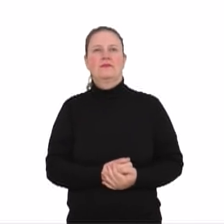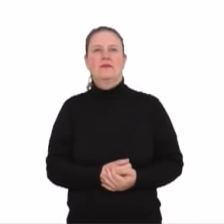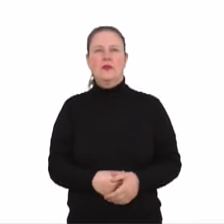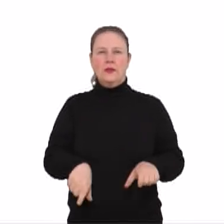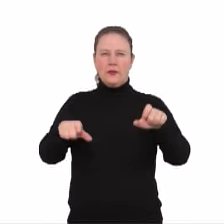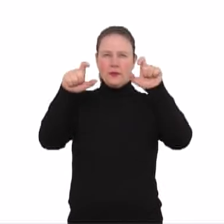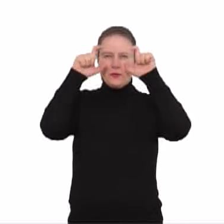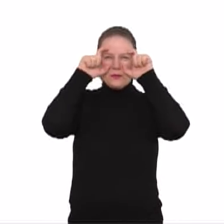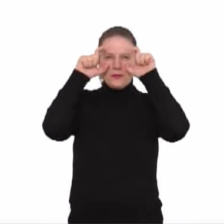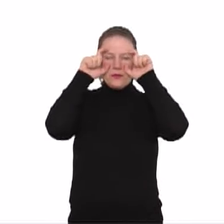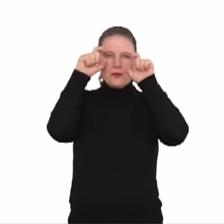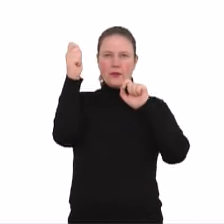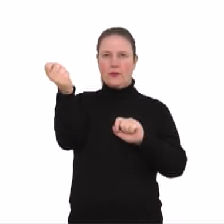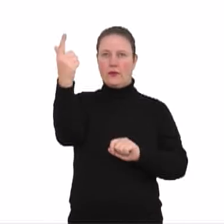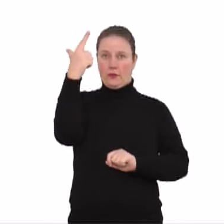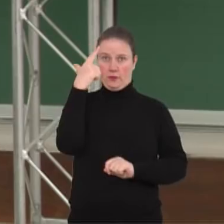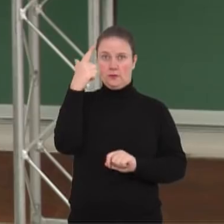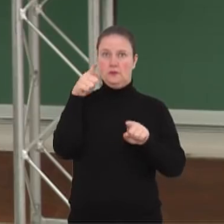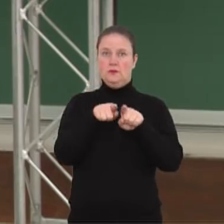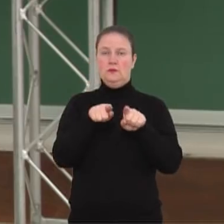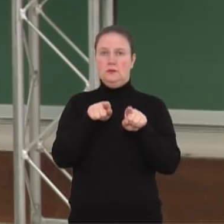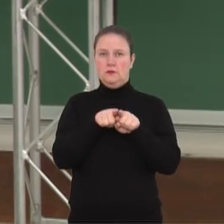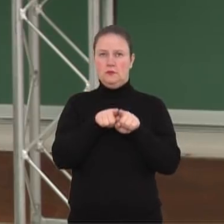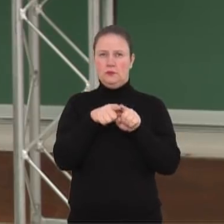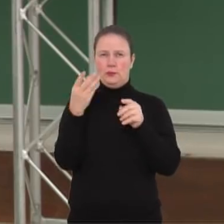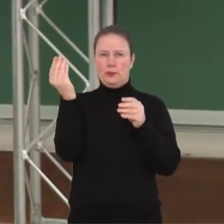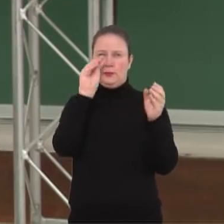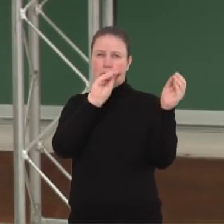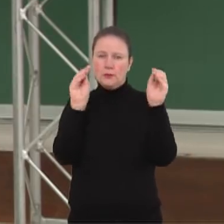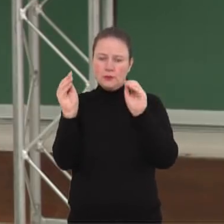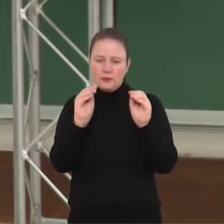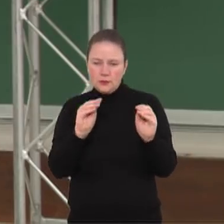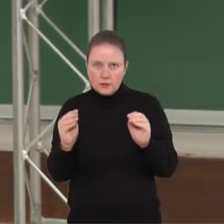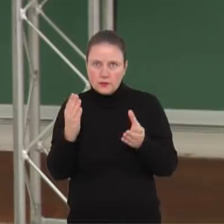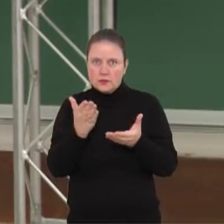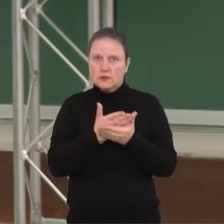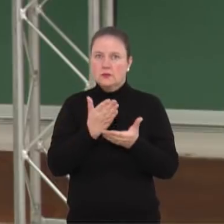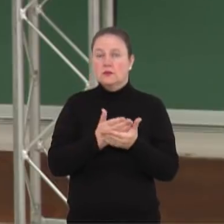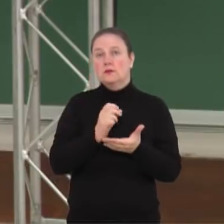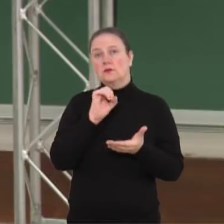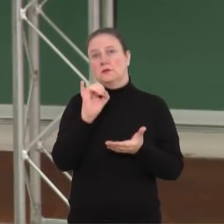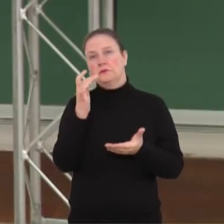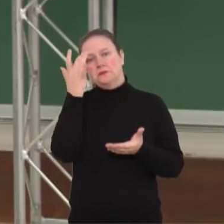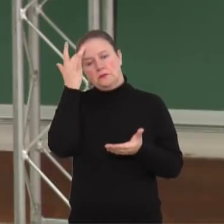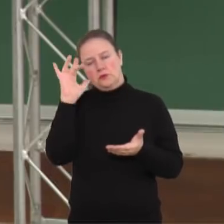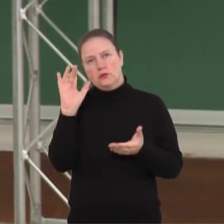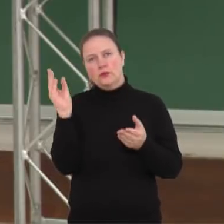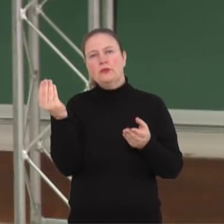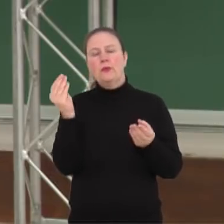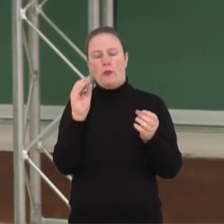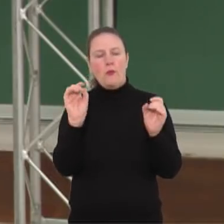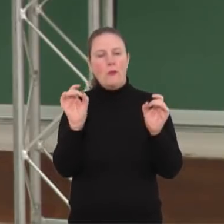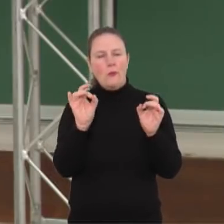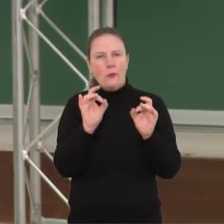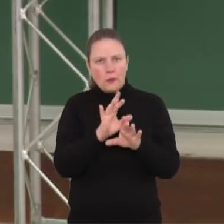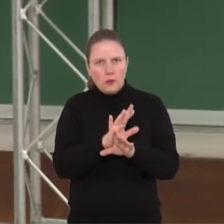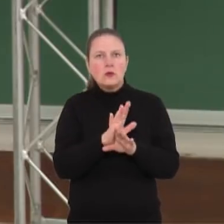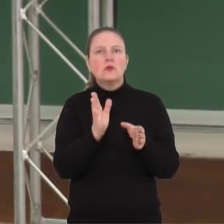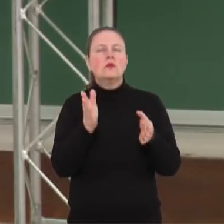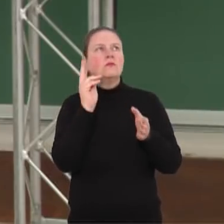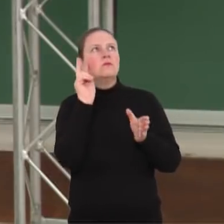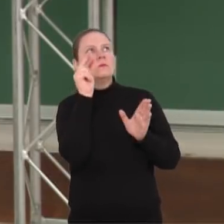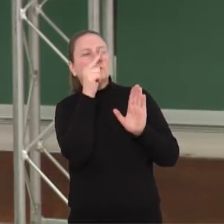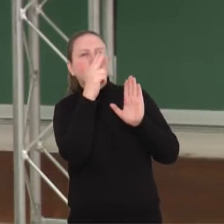os nossos óculos de sol. Colocou certinho aí no seu caderno? O que você não sabia, você completou agora? Então, lembra lá,